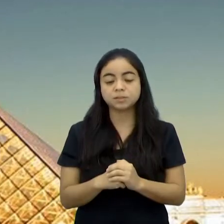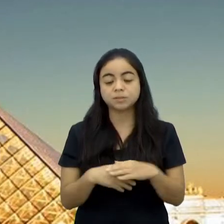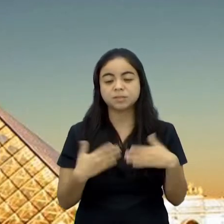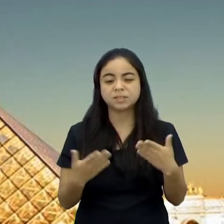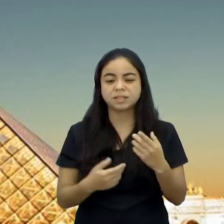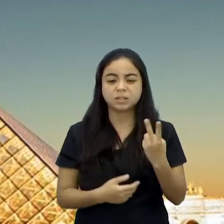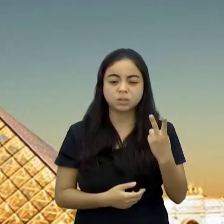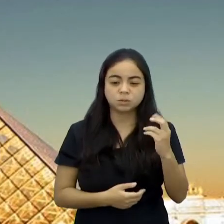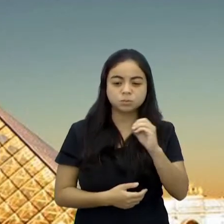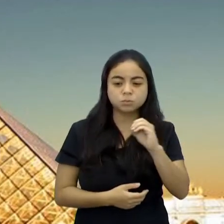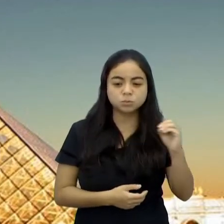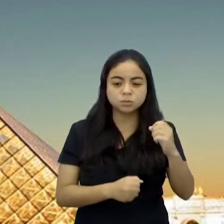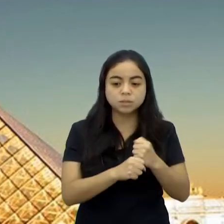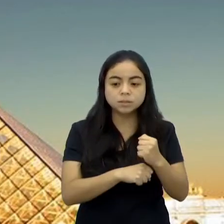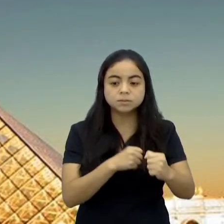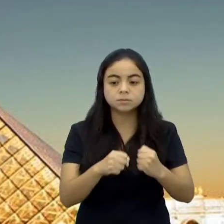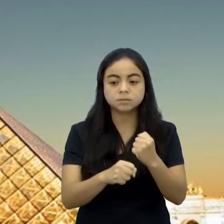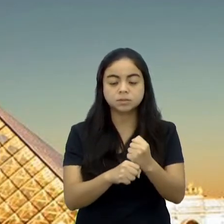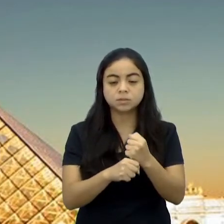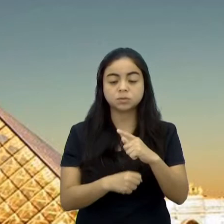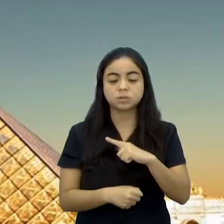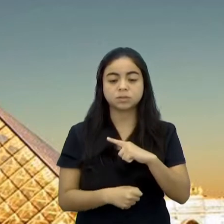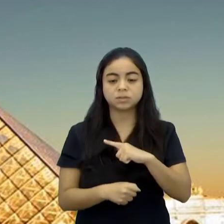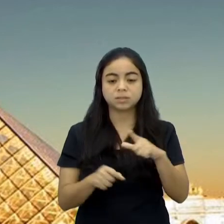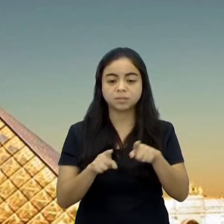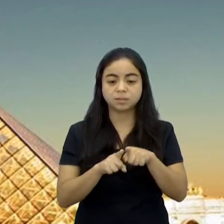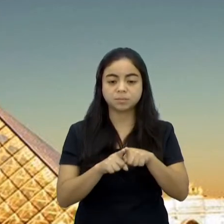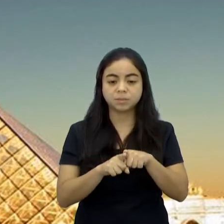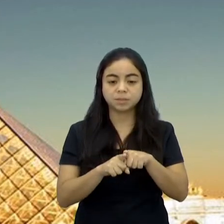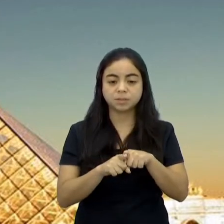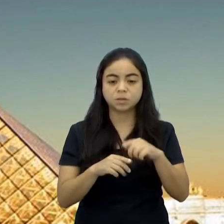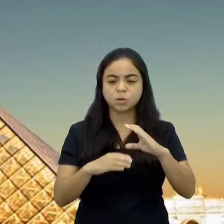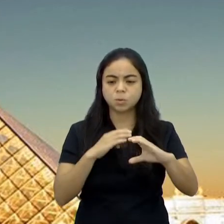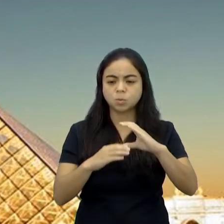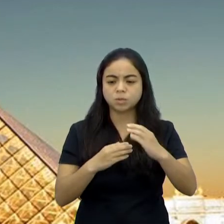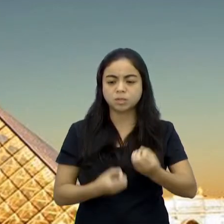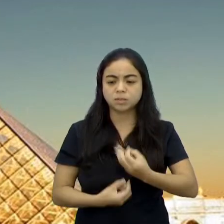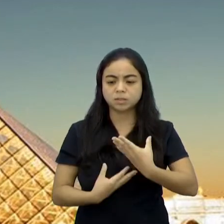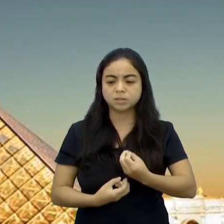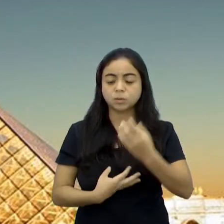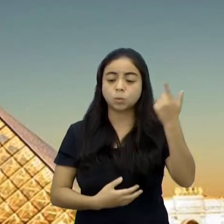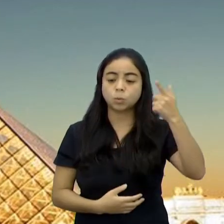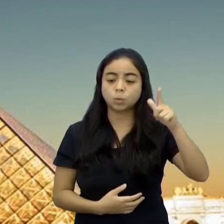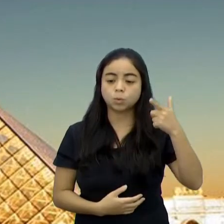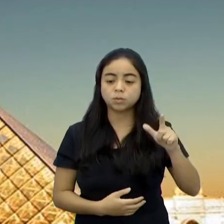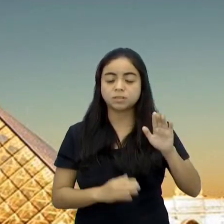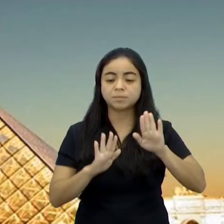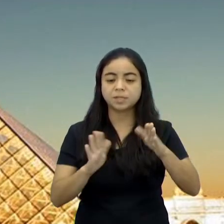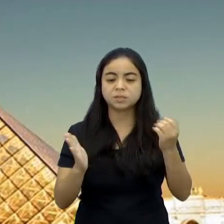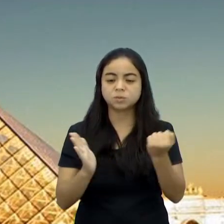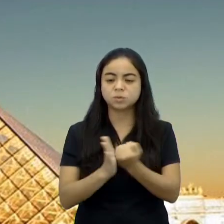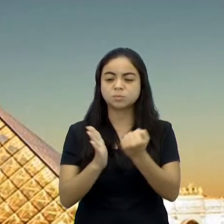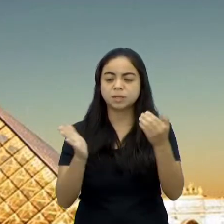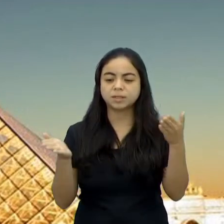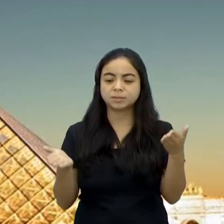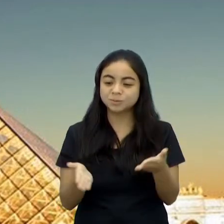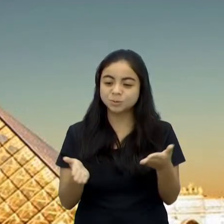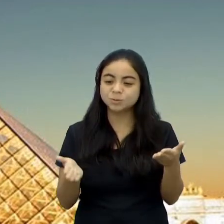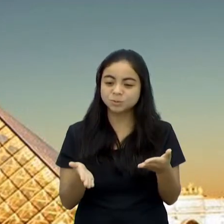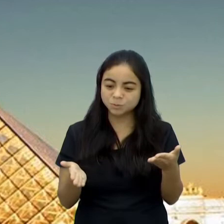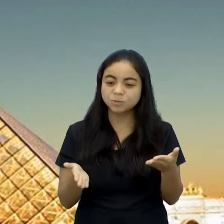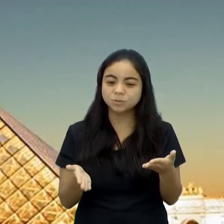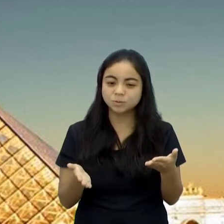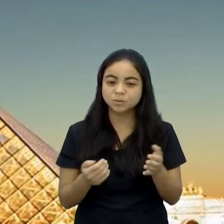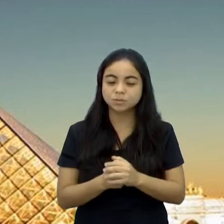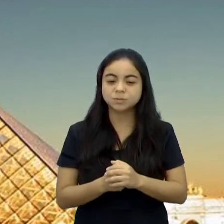daqui a 200, 300 anos, haverá com certeza outras formas de expressão. Mas o impacto que o meme causa hoje,